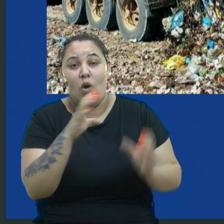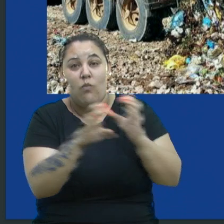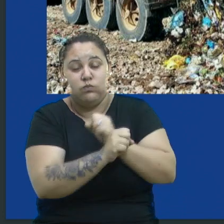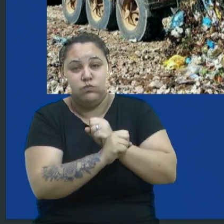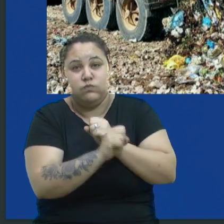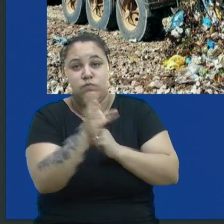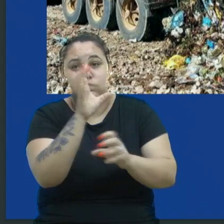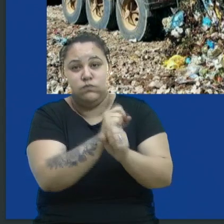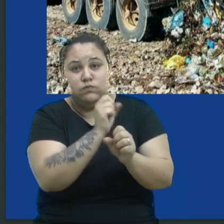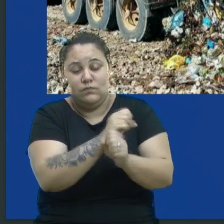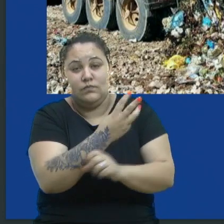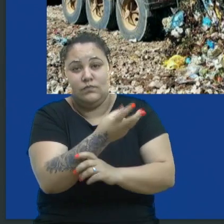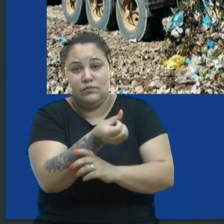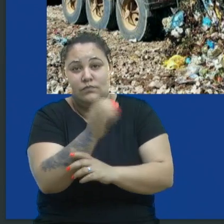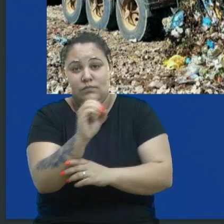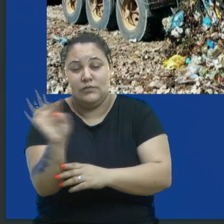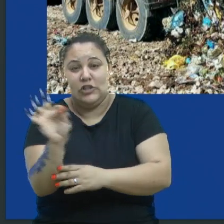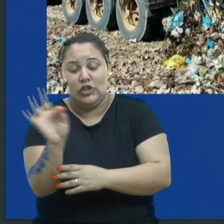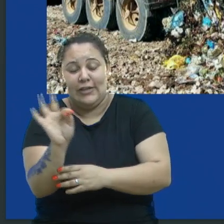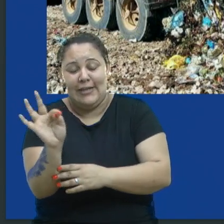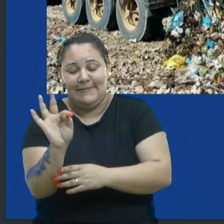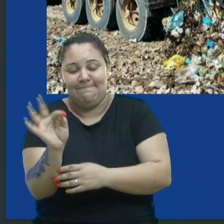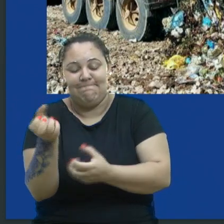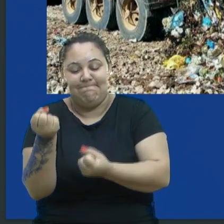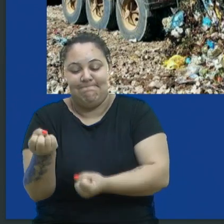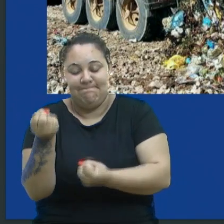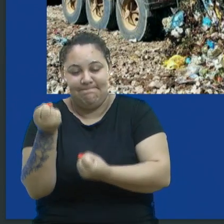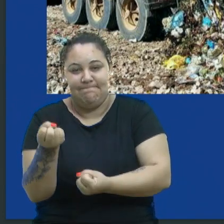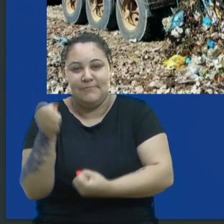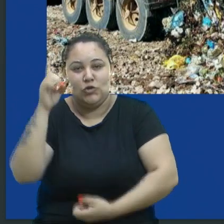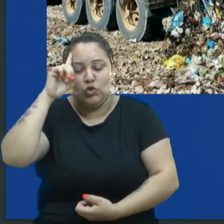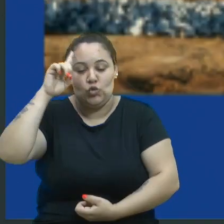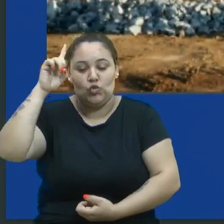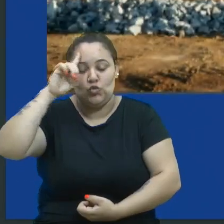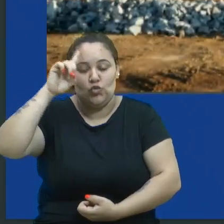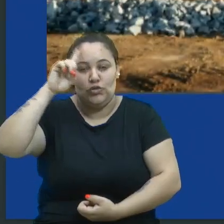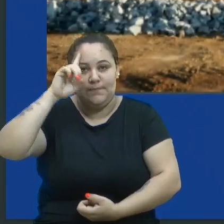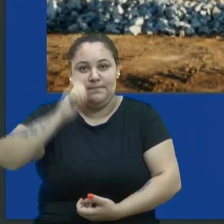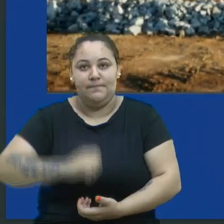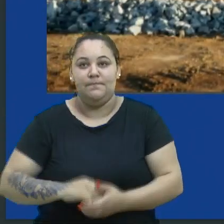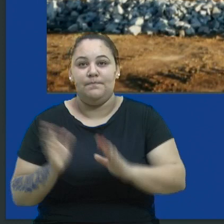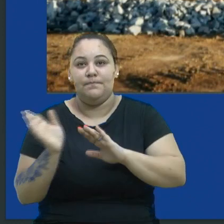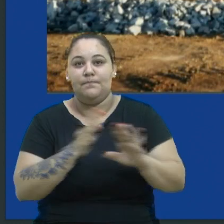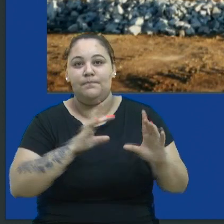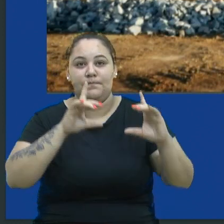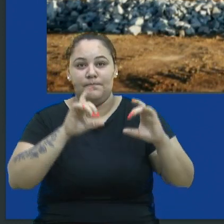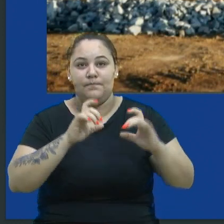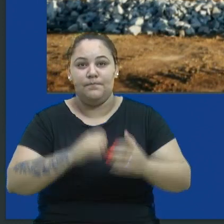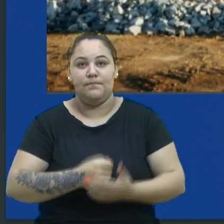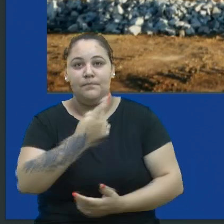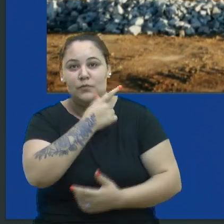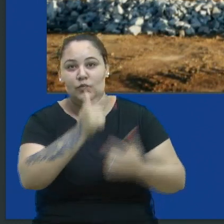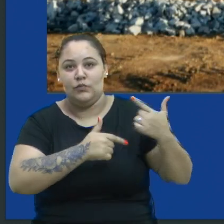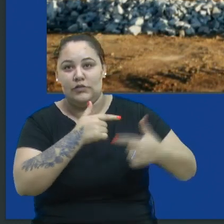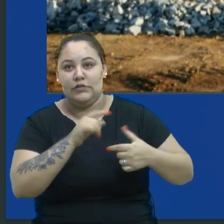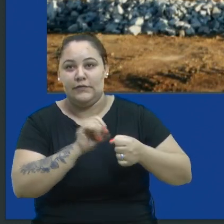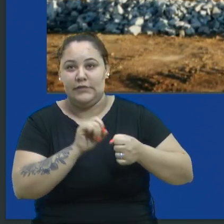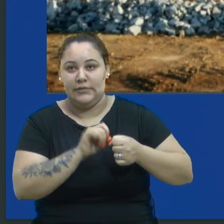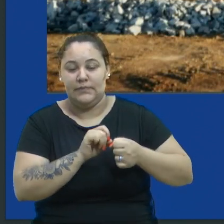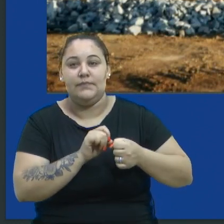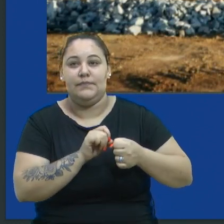360 toneladas de lixo por dia. Pode passar as fotos. Dizer, olha ali o trabalho que é feito,